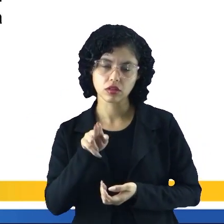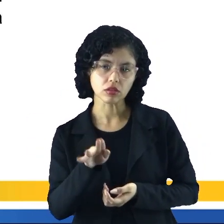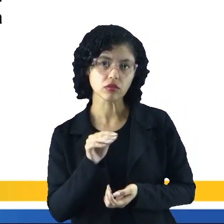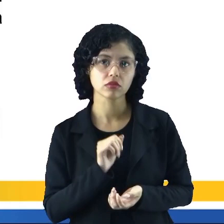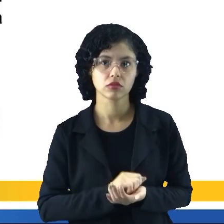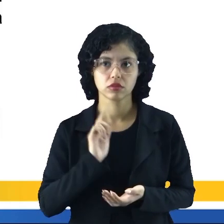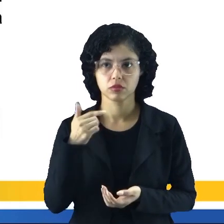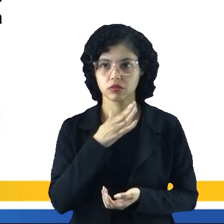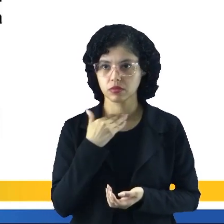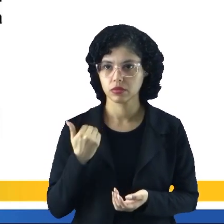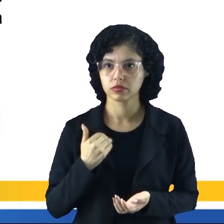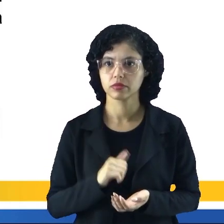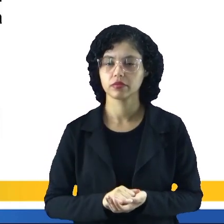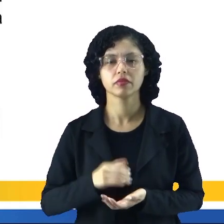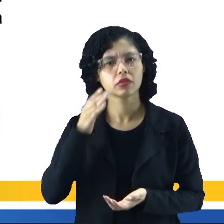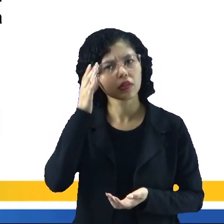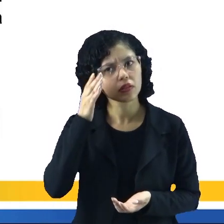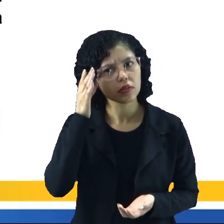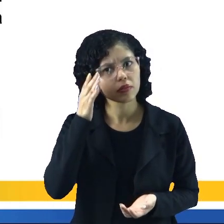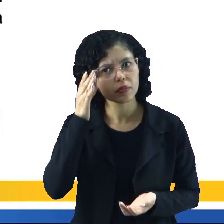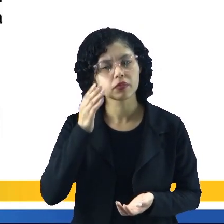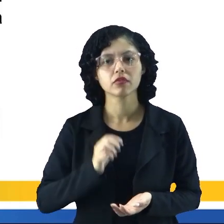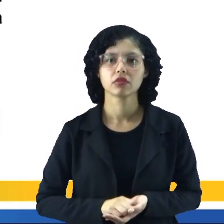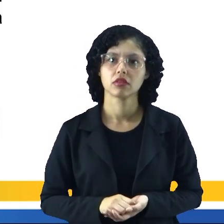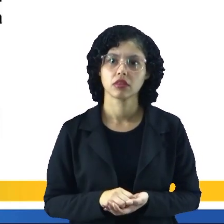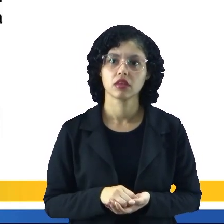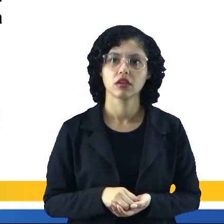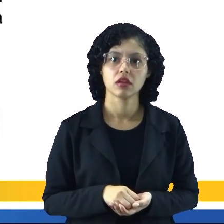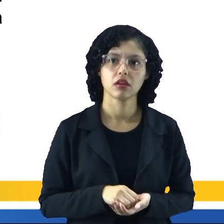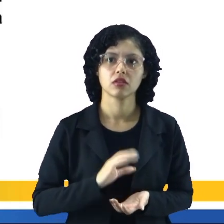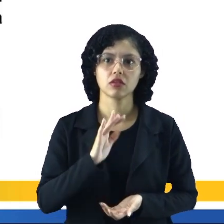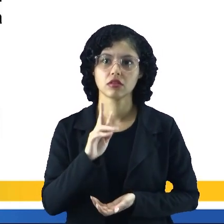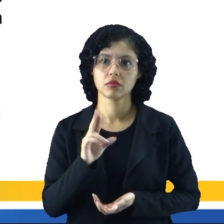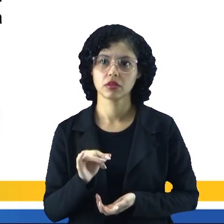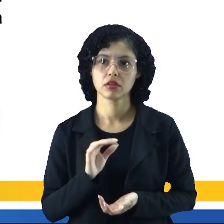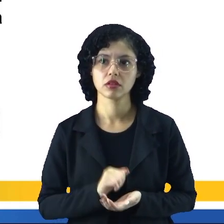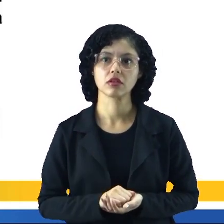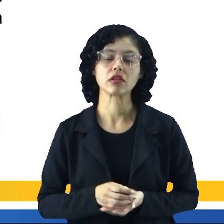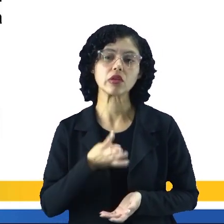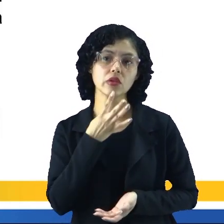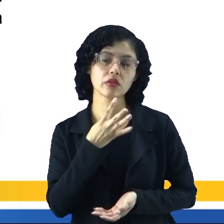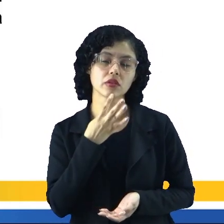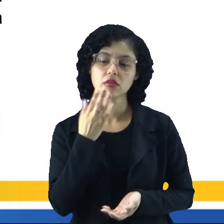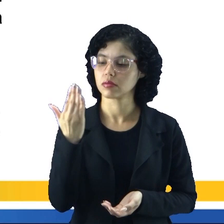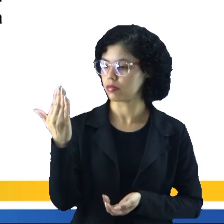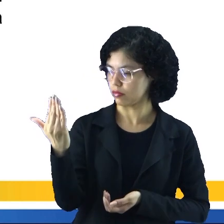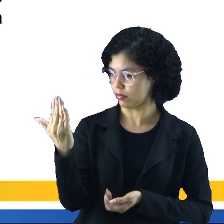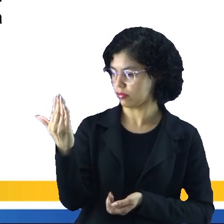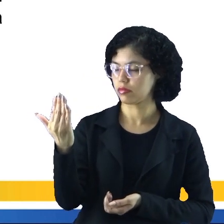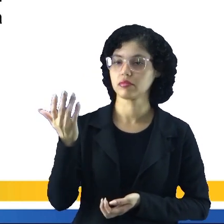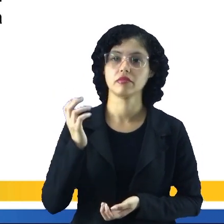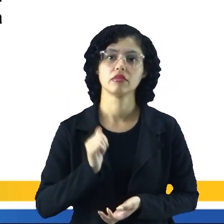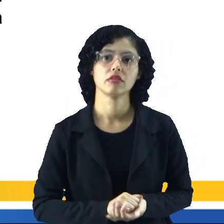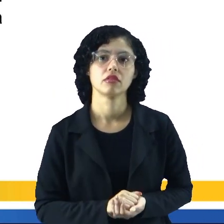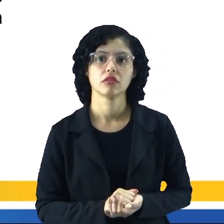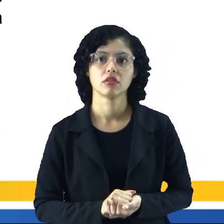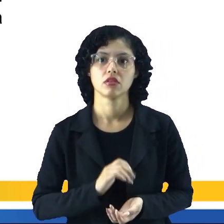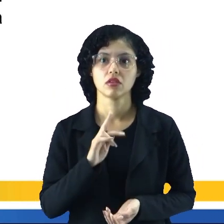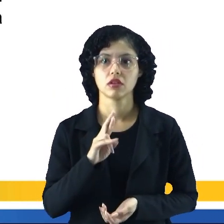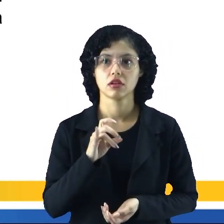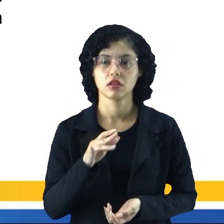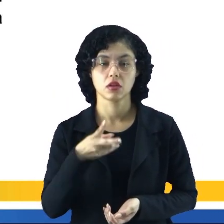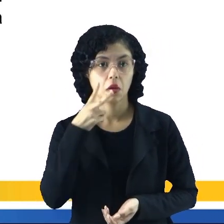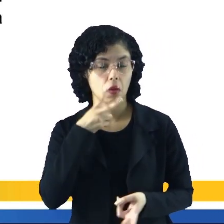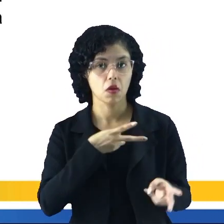depois de sua morte consciência os chimpanzés se reconhecem no espelho os